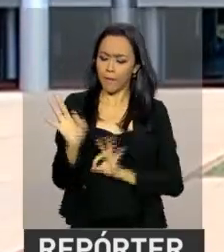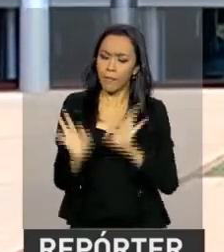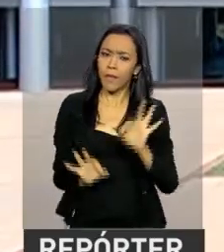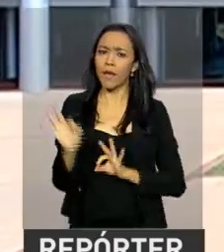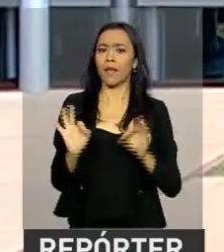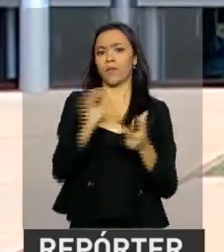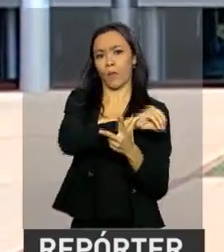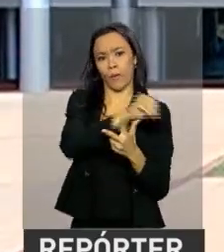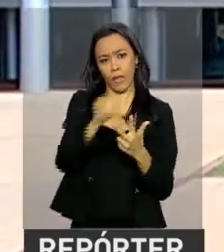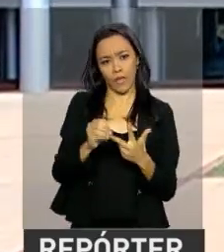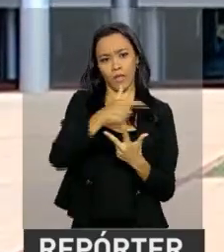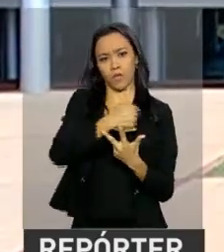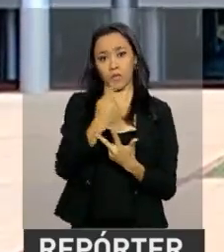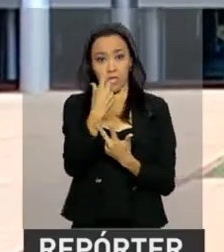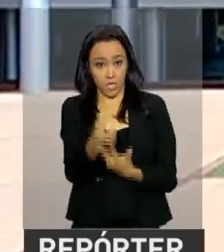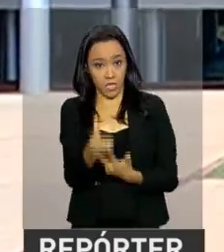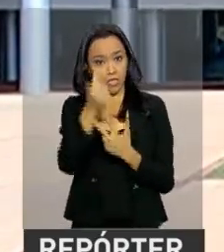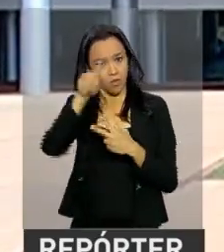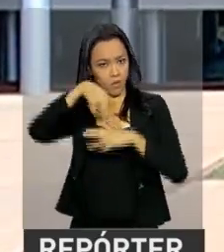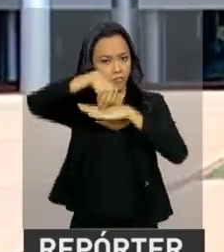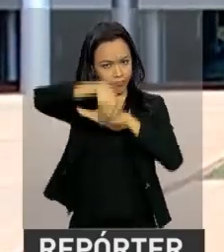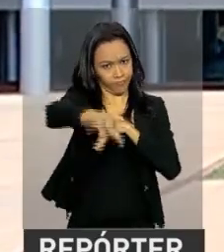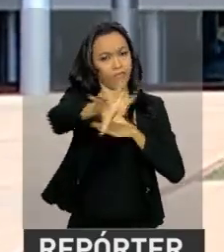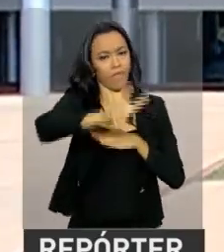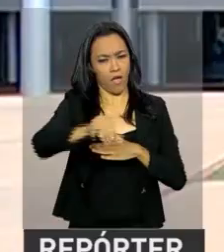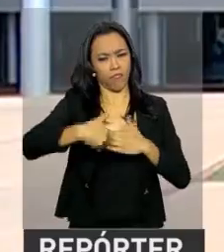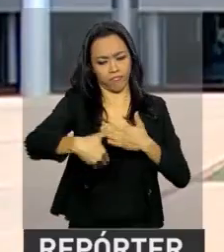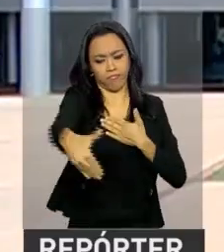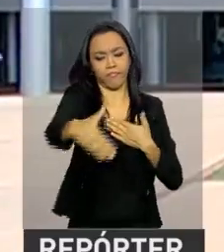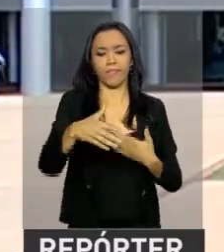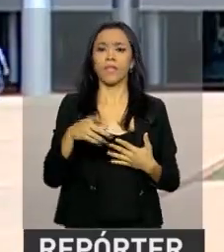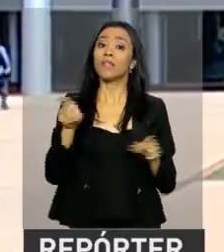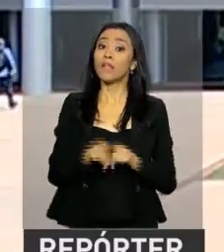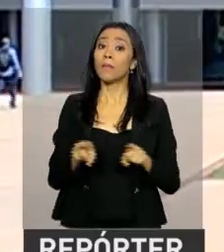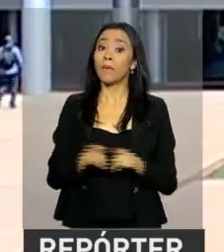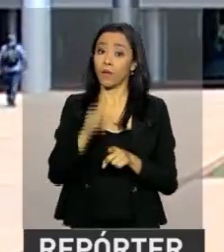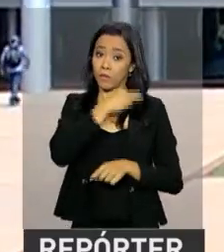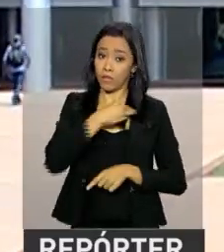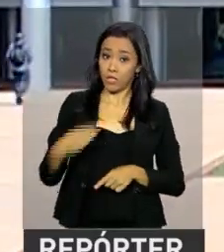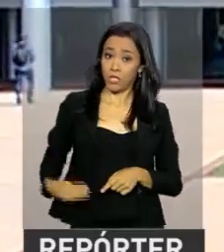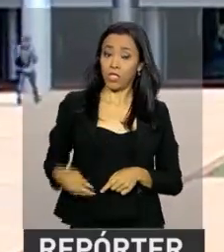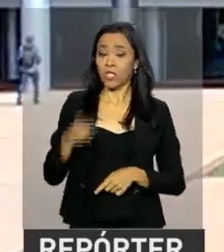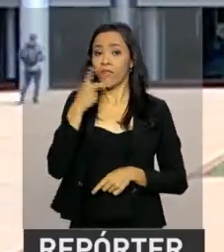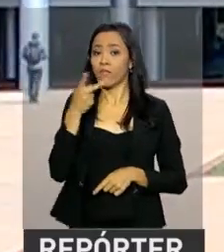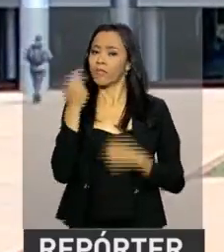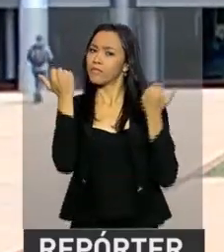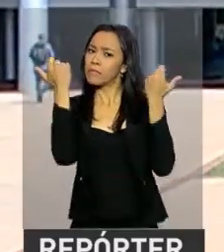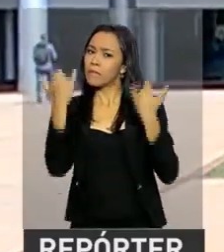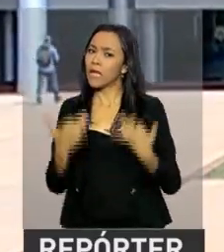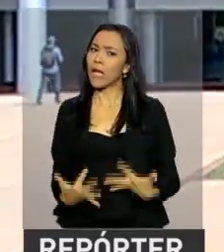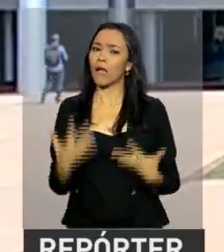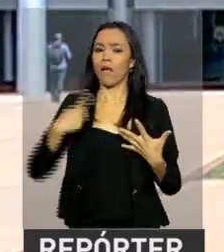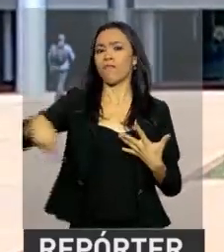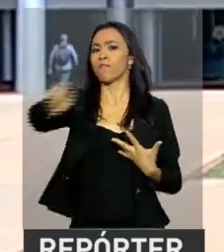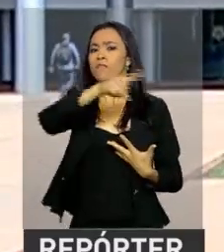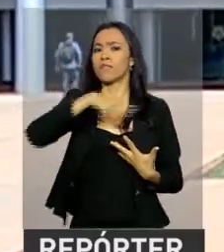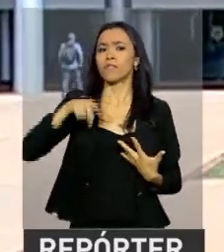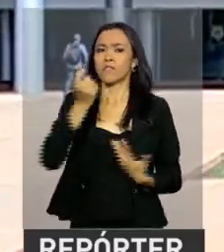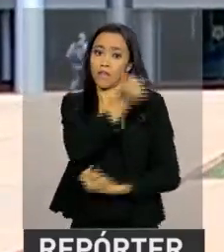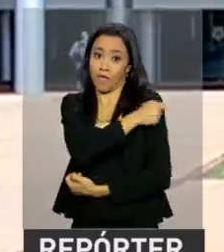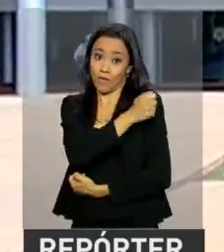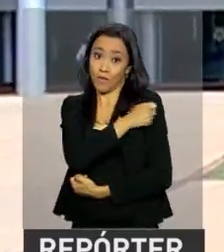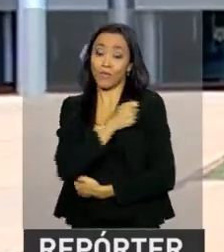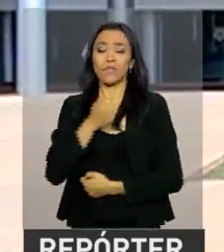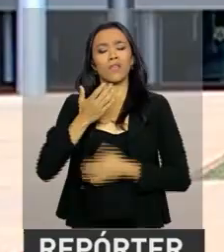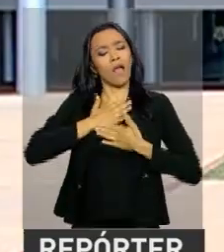Enem 2016. Aliás, o ministro tem falado nos últimos dias que é para os candidatos terem